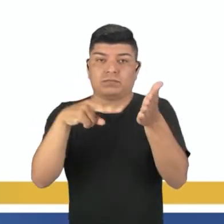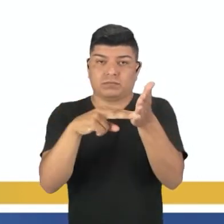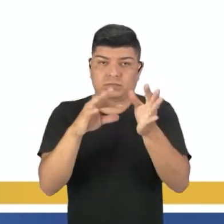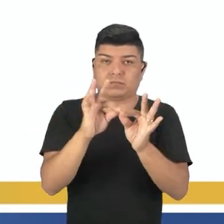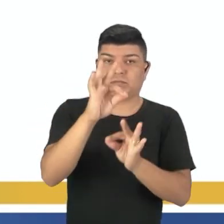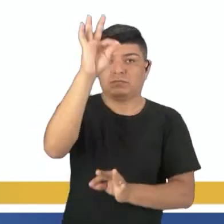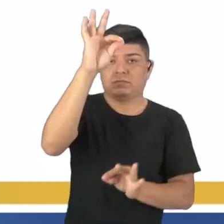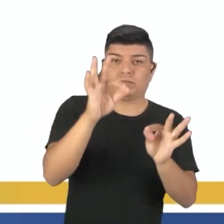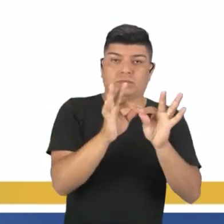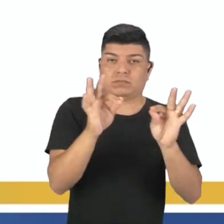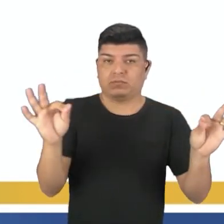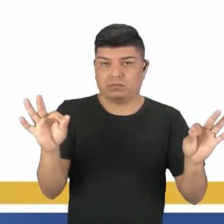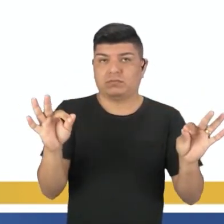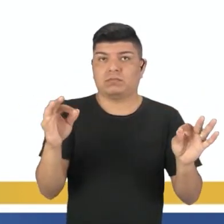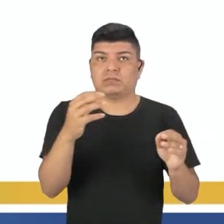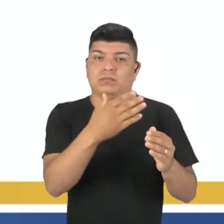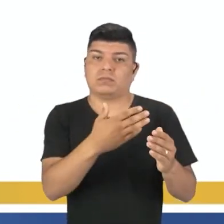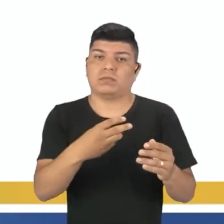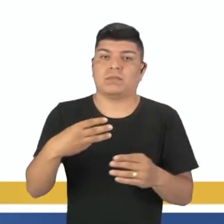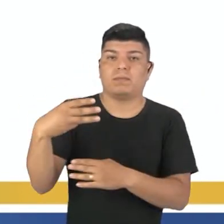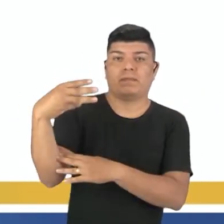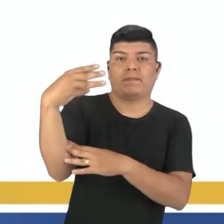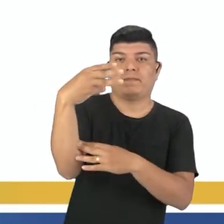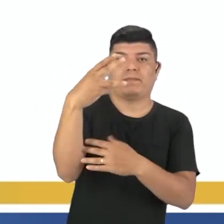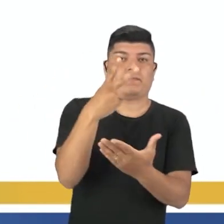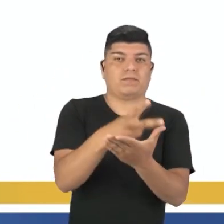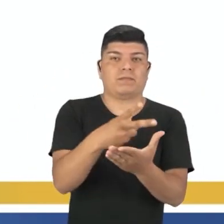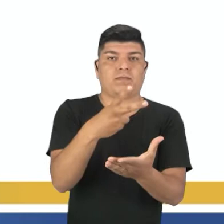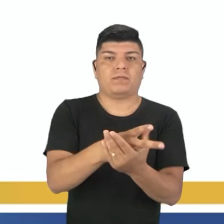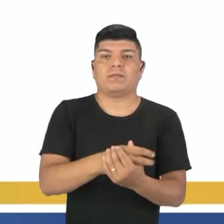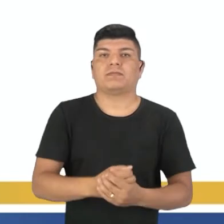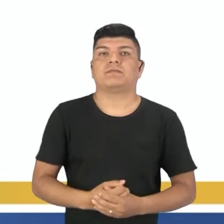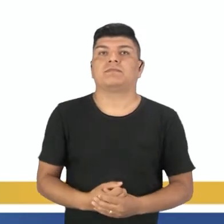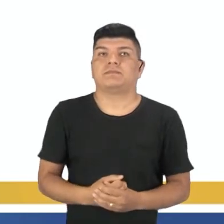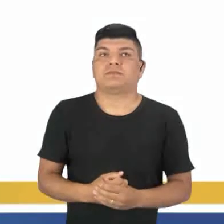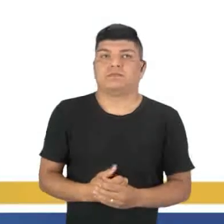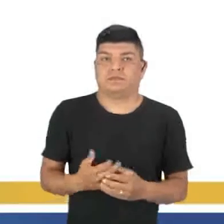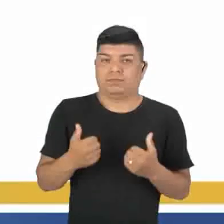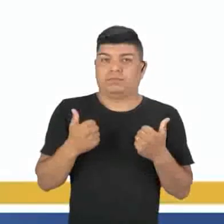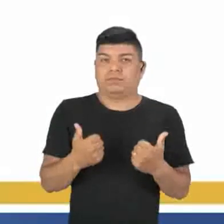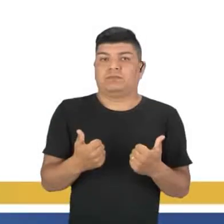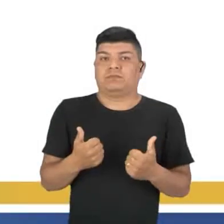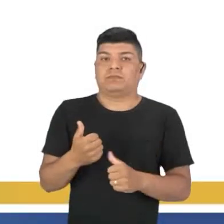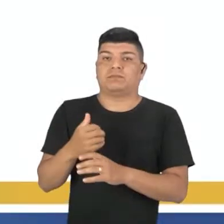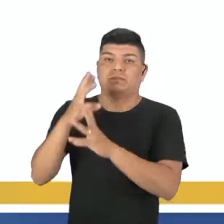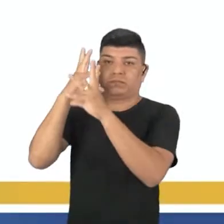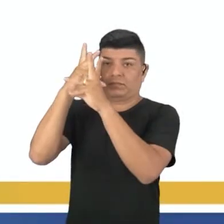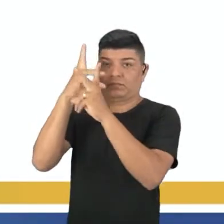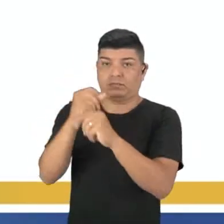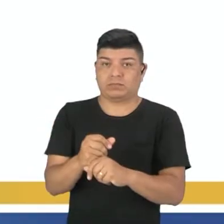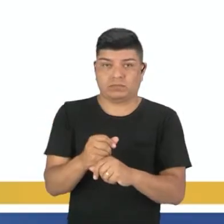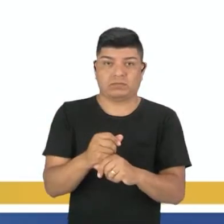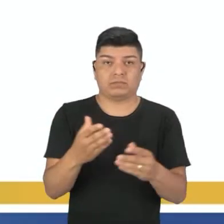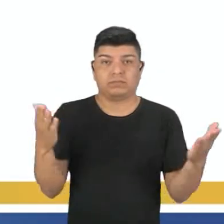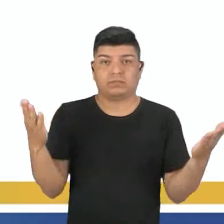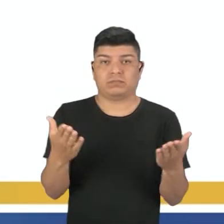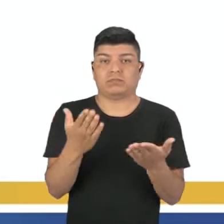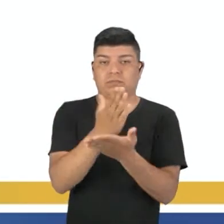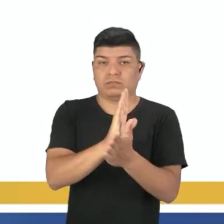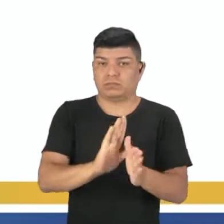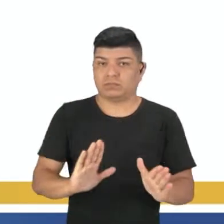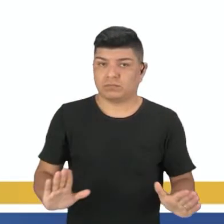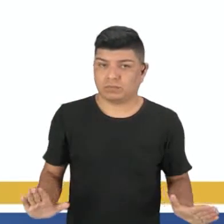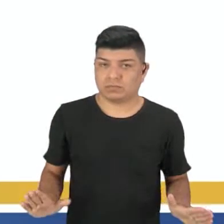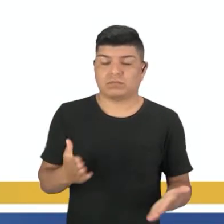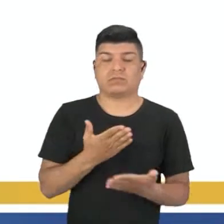medida fica elevada aí ao cubo. Muito bem, então, por hoje, né, nós vamos